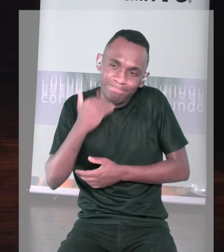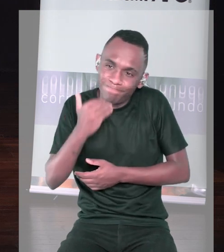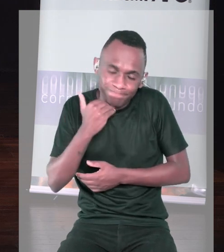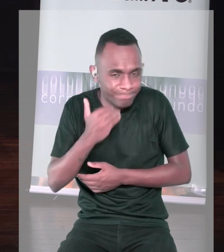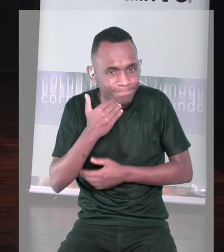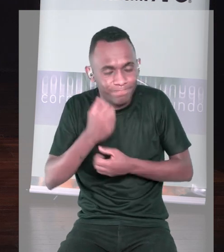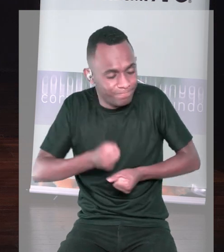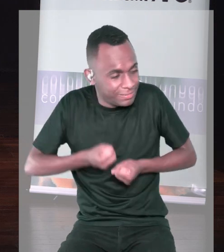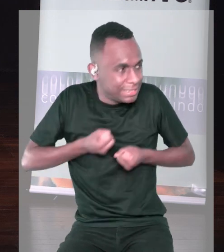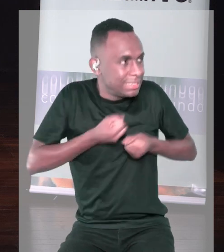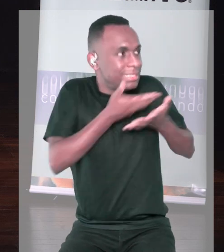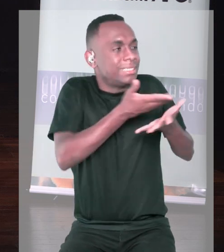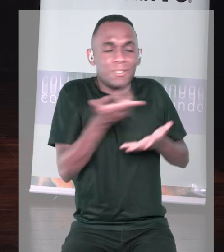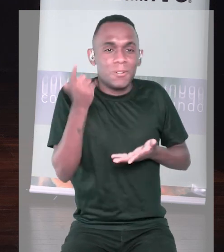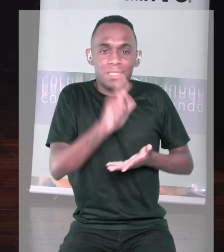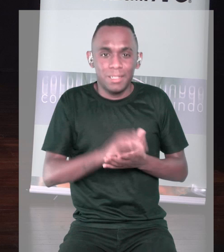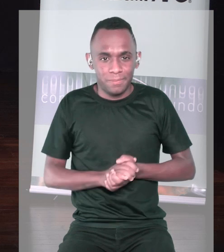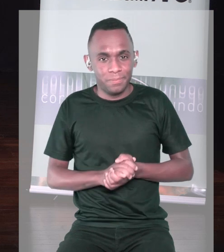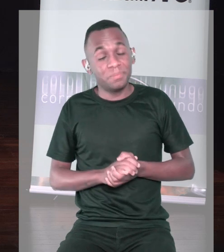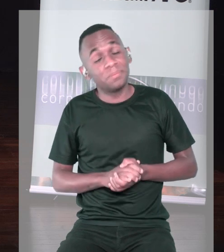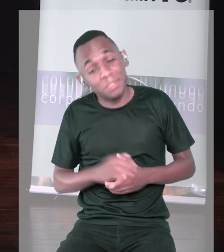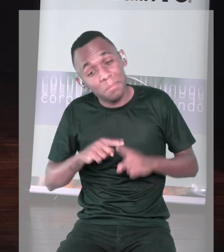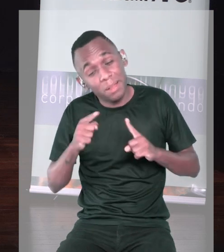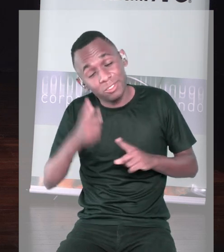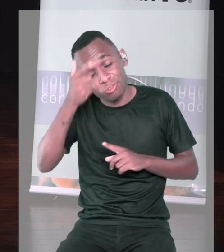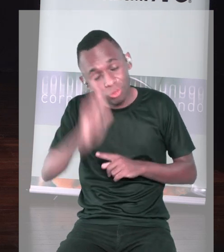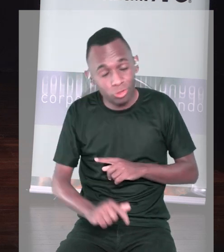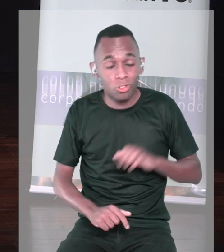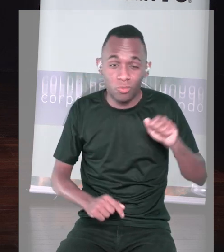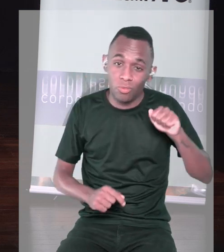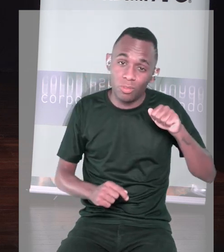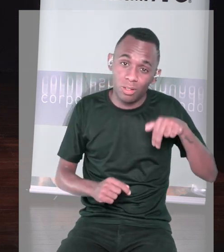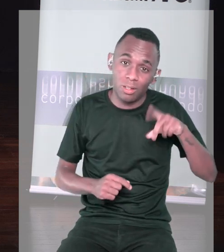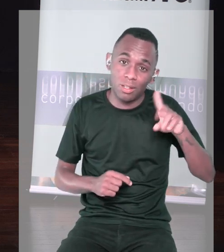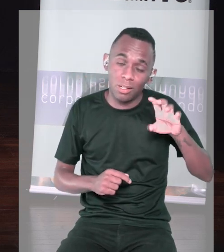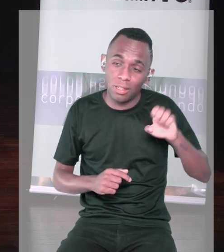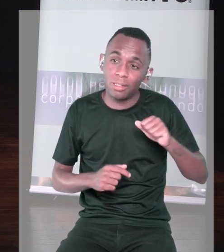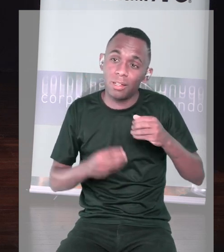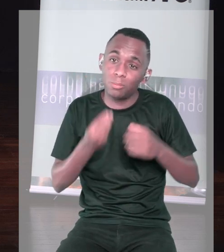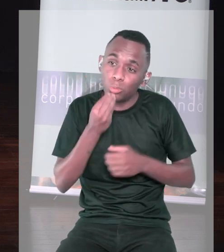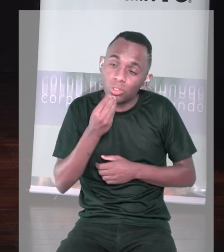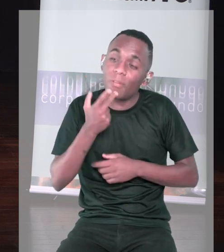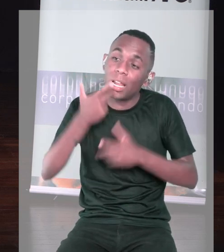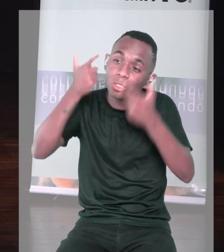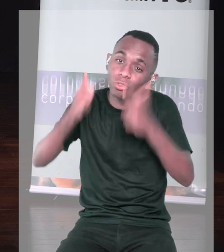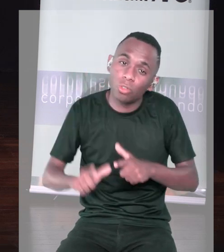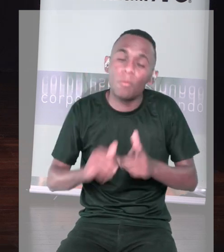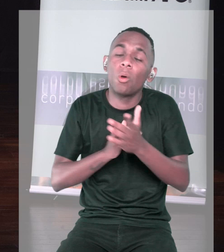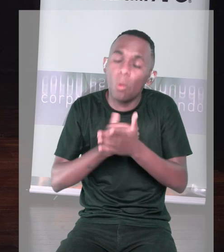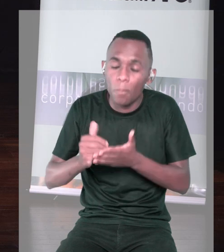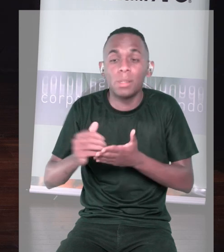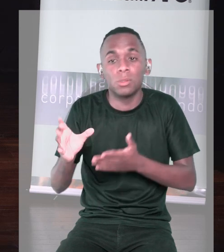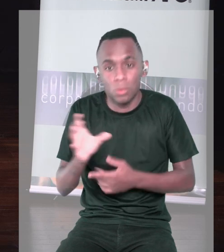Doreen não iria entregar assim. Mais uma vez, André poderia repetir o que na carta escrevera